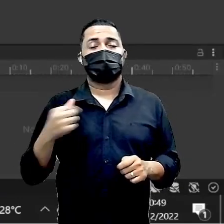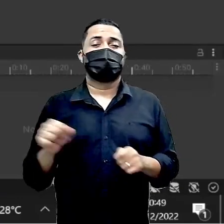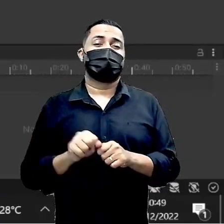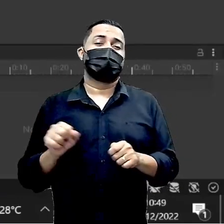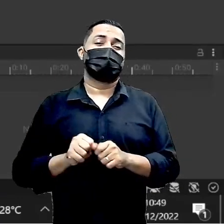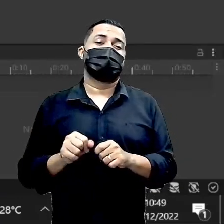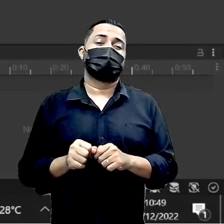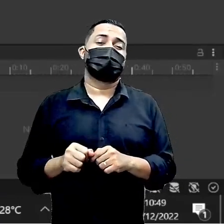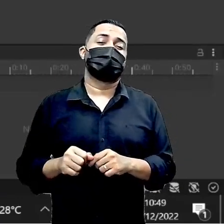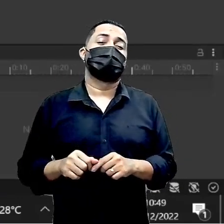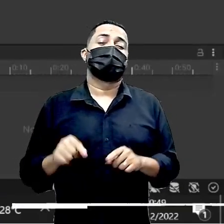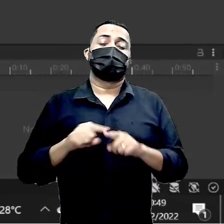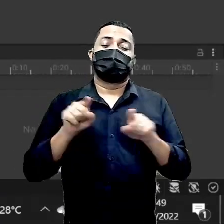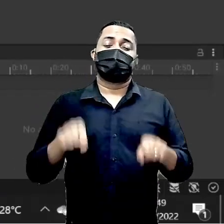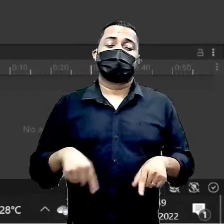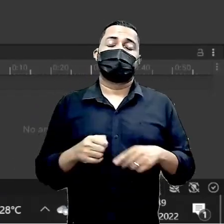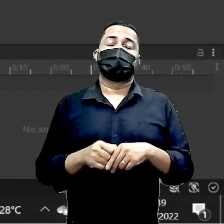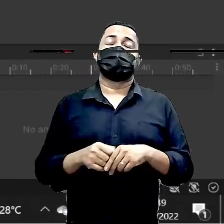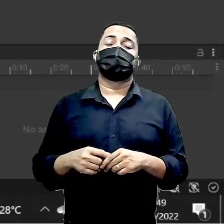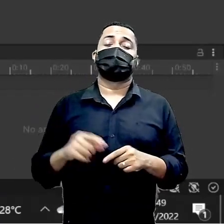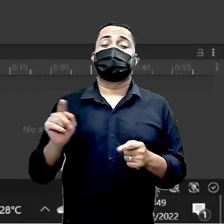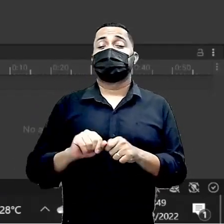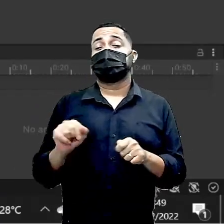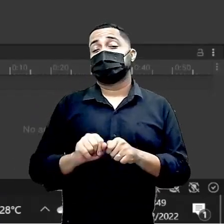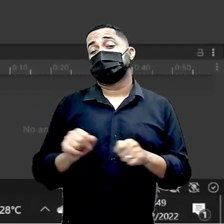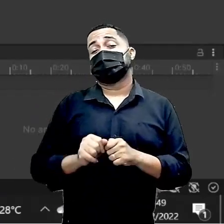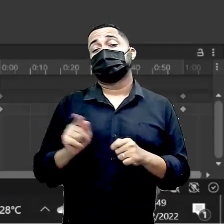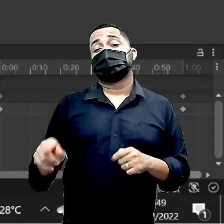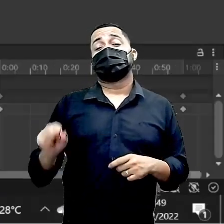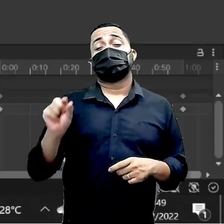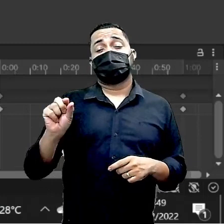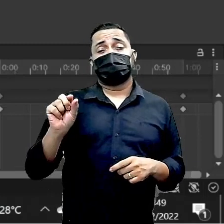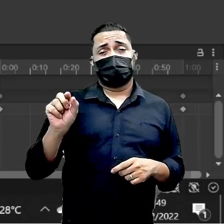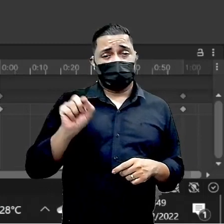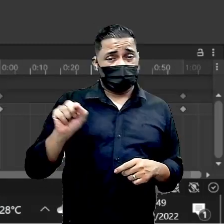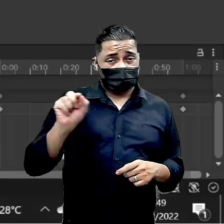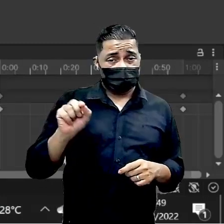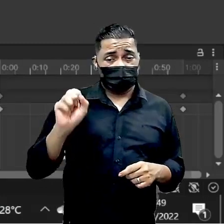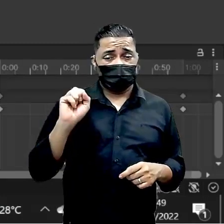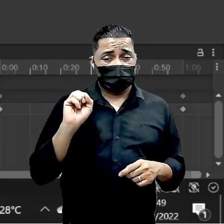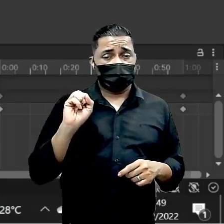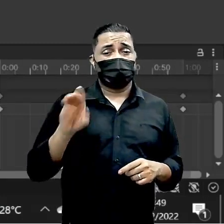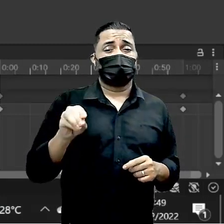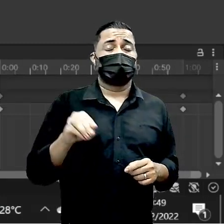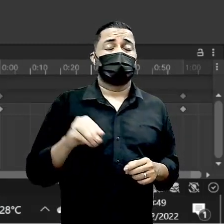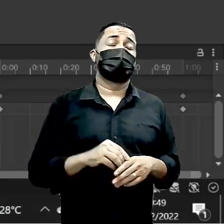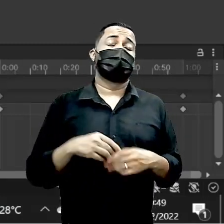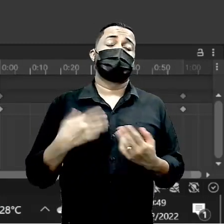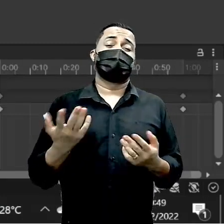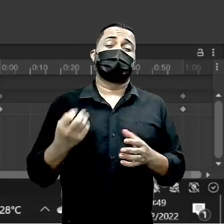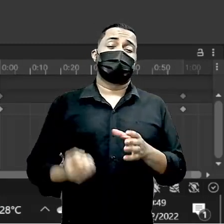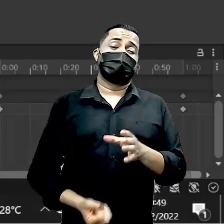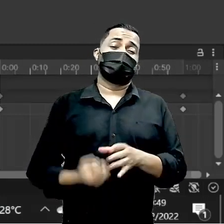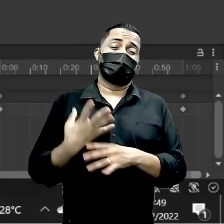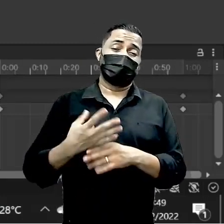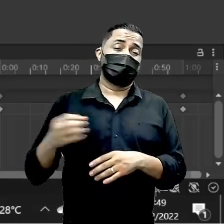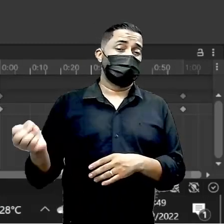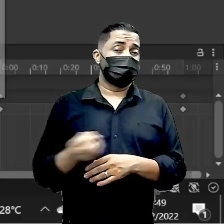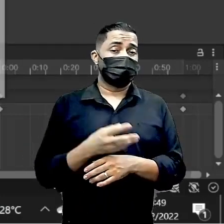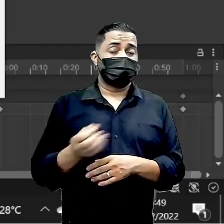um projétil. Vamos fazer essa bolinha atirar um objeto. Então a gente vai criar aqui um novo